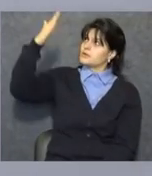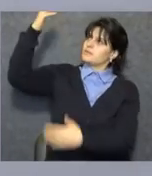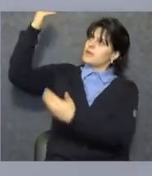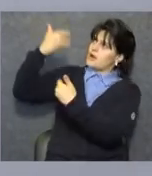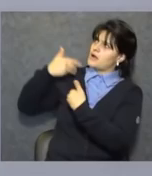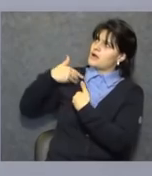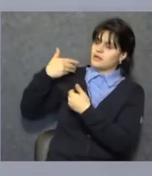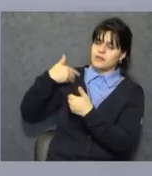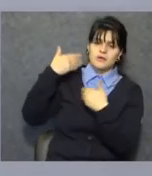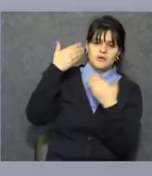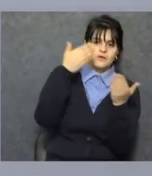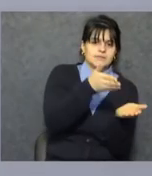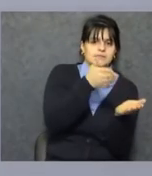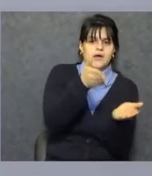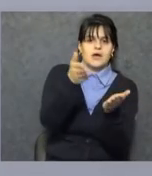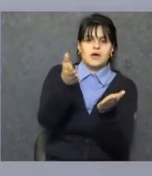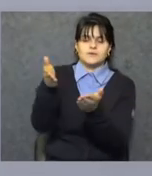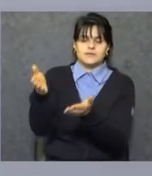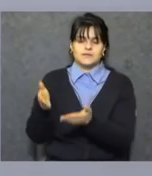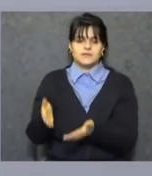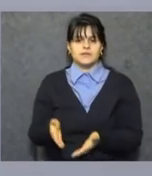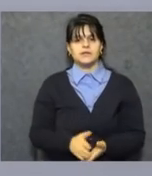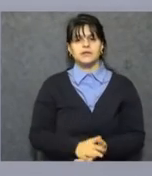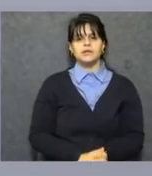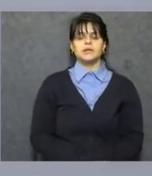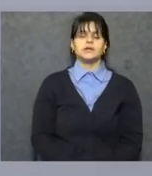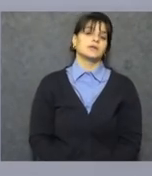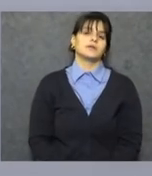vinde em nosso